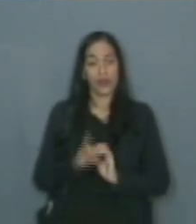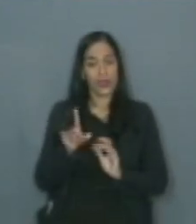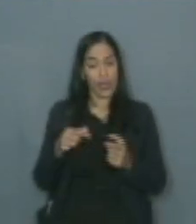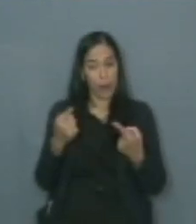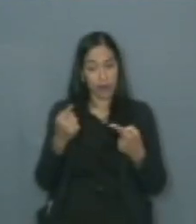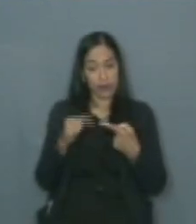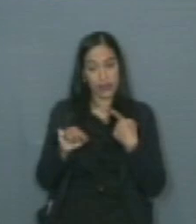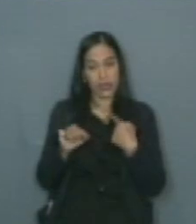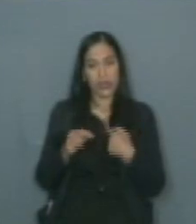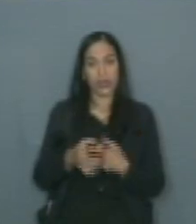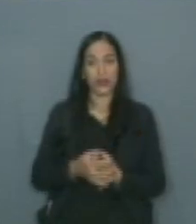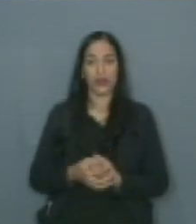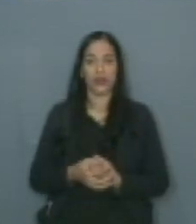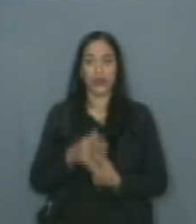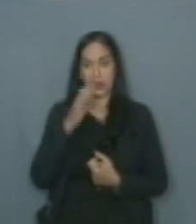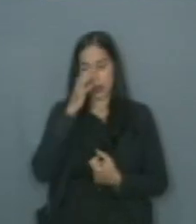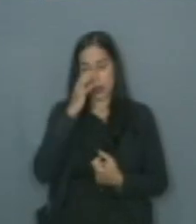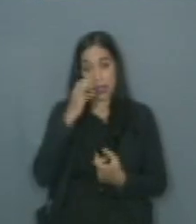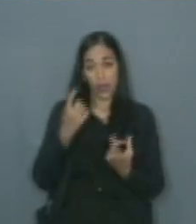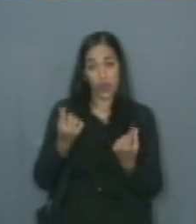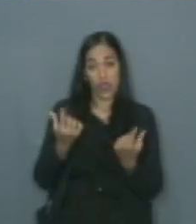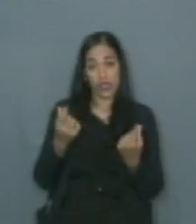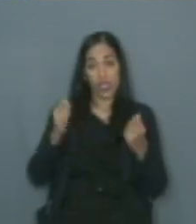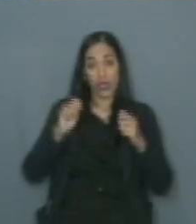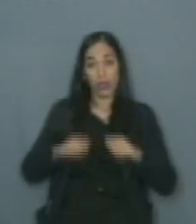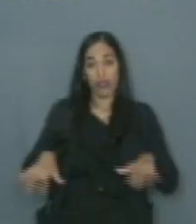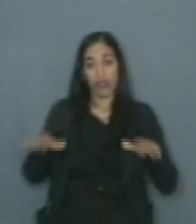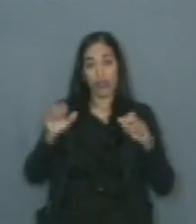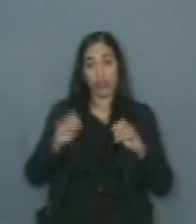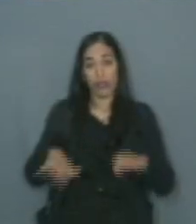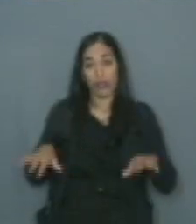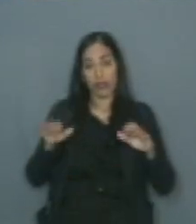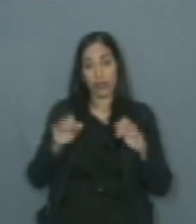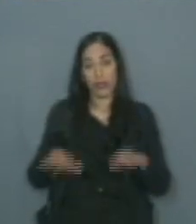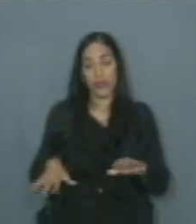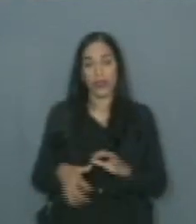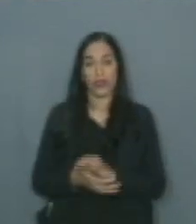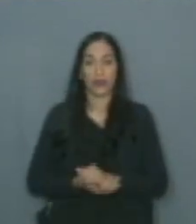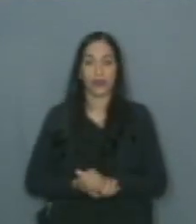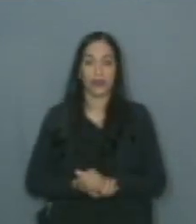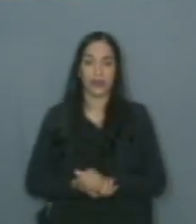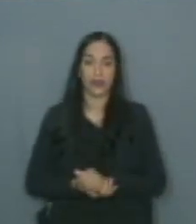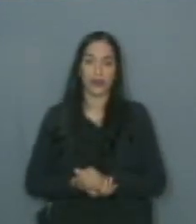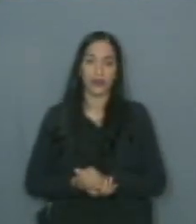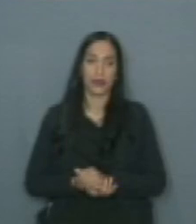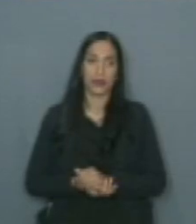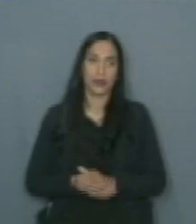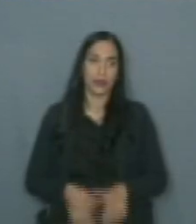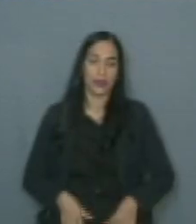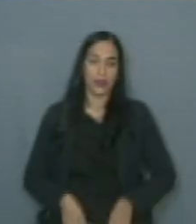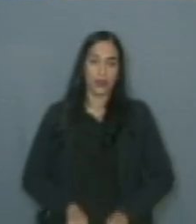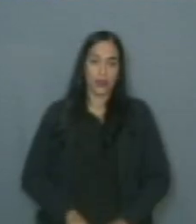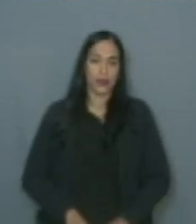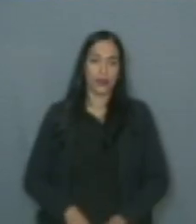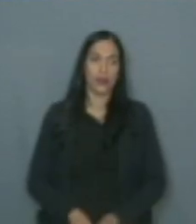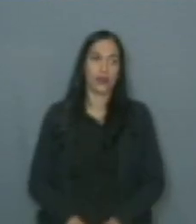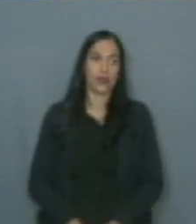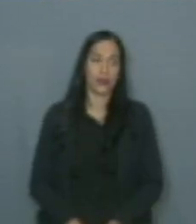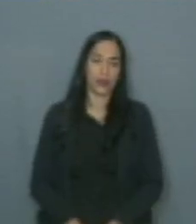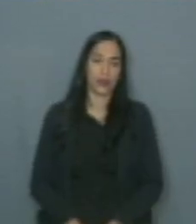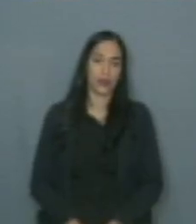absurdo. É o nosso dinheiro sendo jogado no lixo. Mas não para por aí, não. Olhem isso aqui,